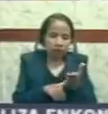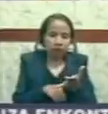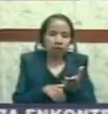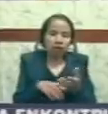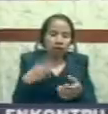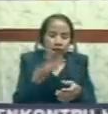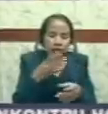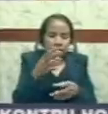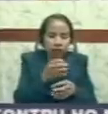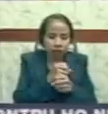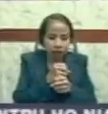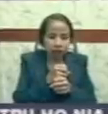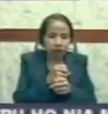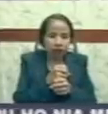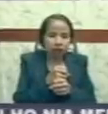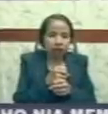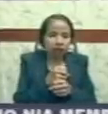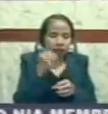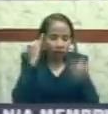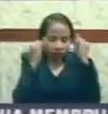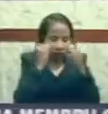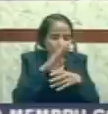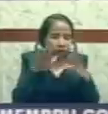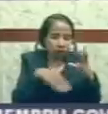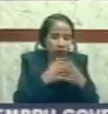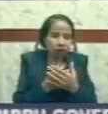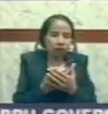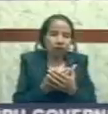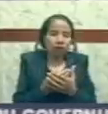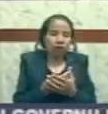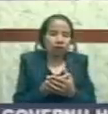receitas. Tamba, né? Mas a minha adita tam, tabela 3A, né? Baixa,